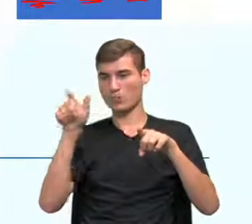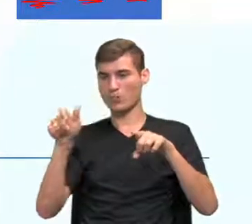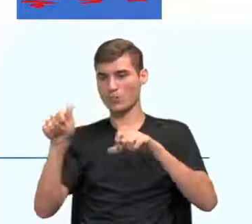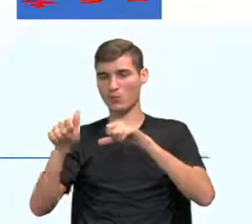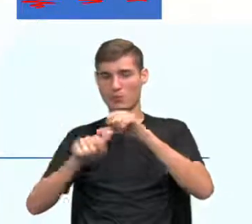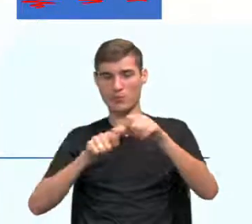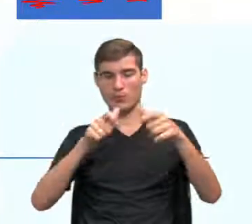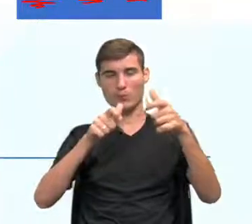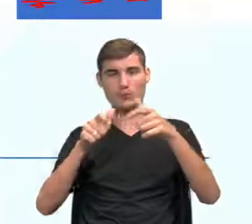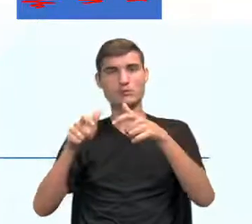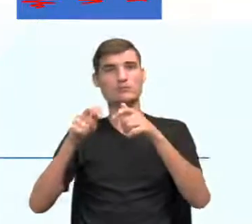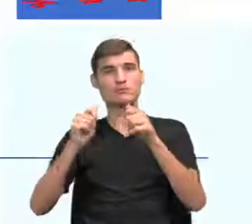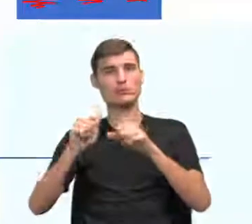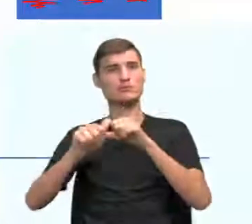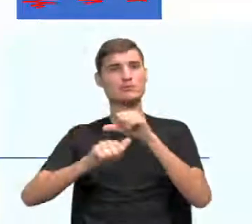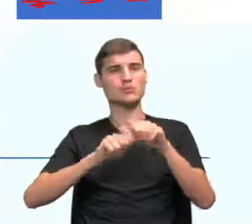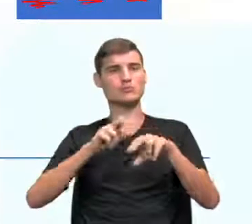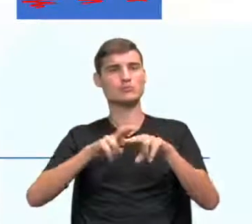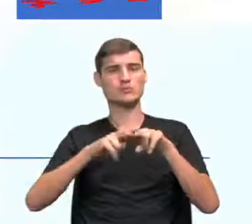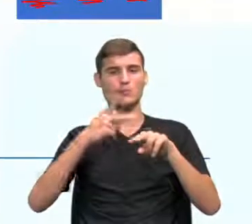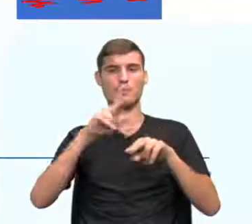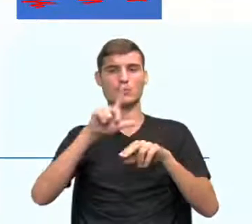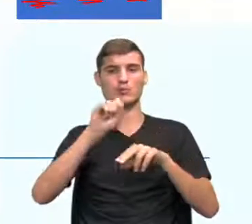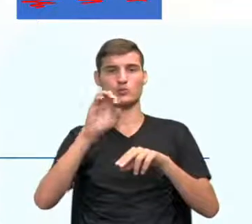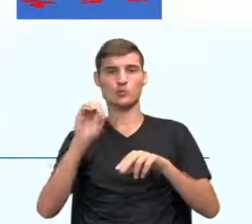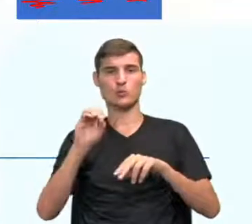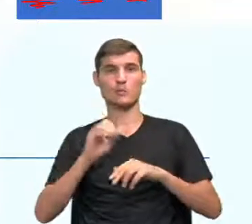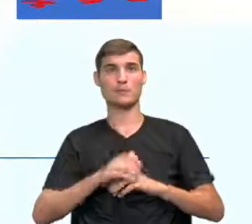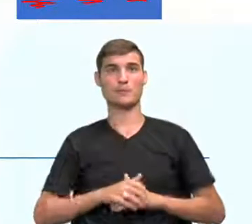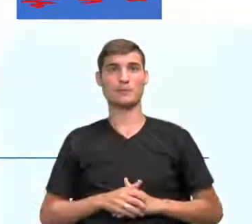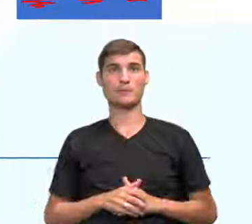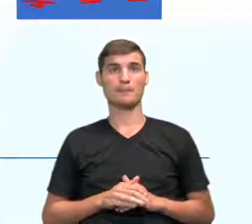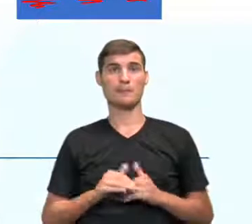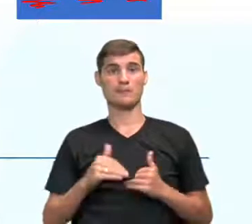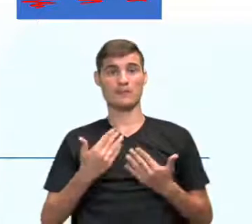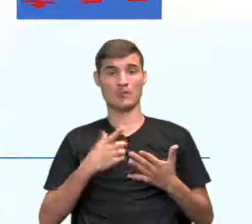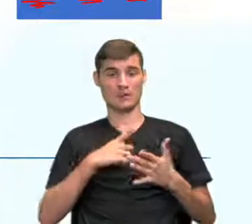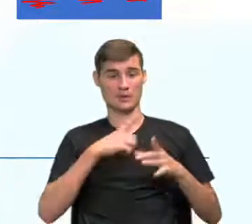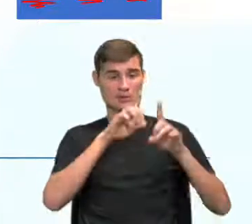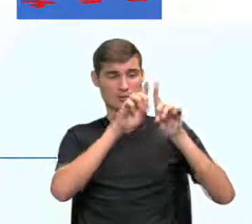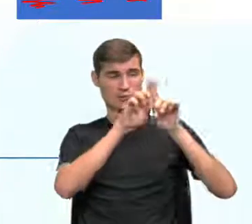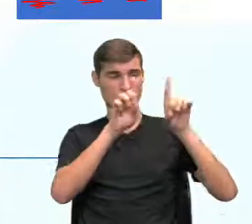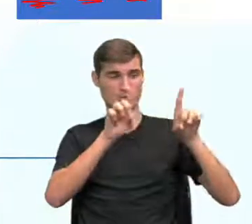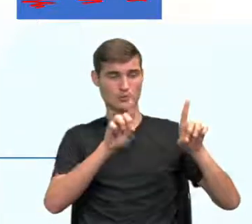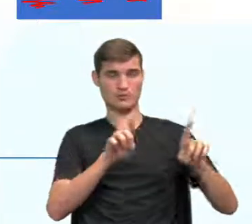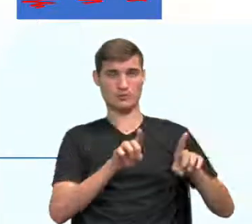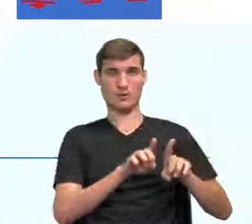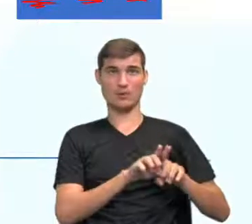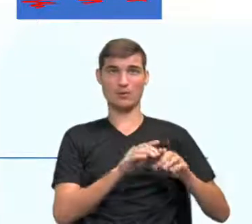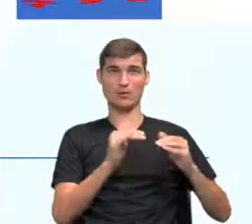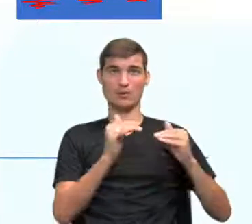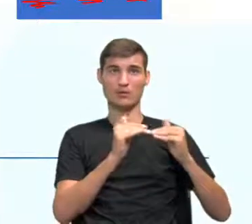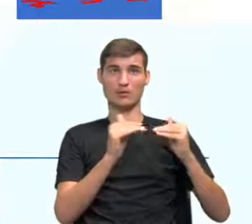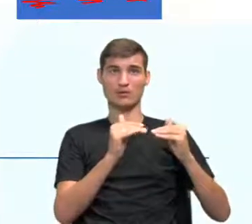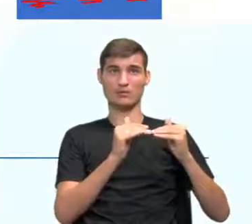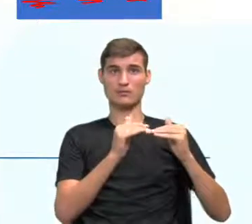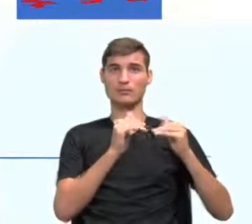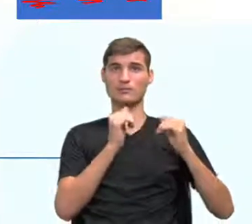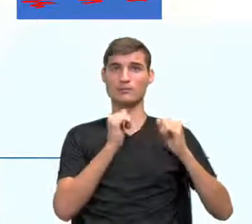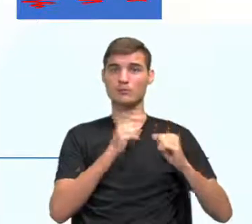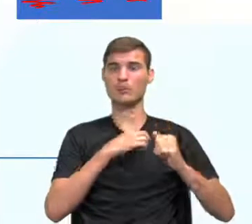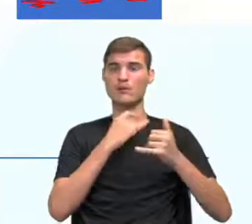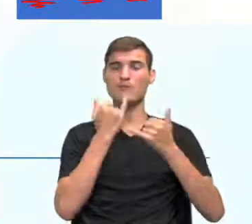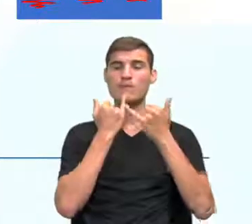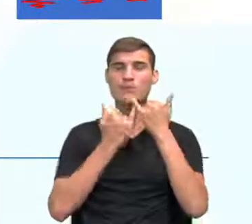grande manipulação que eu posso fazer com esse trem de pulso. Quando a portadora é digital, quando é o trem de pulso, eu posso ter a